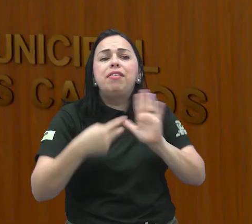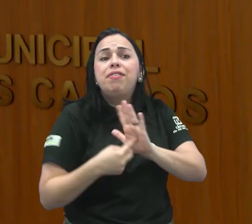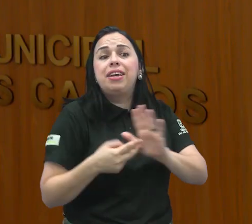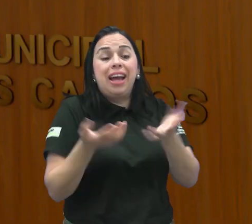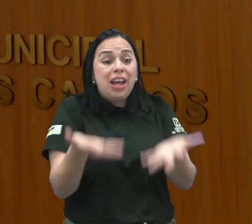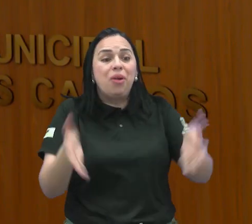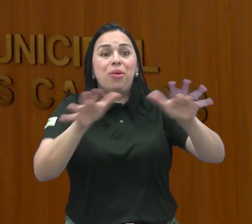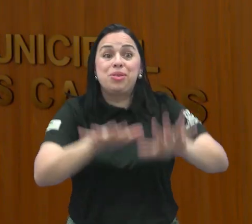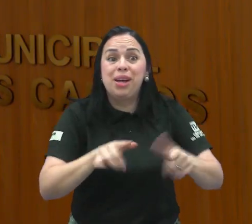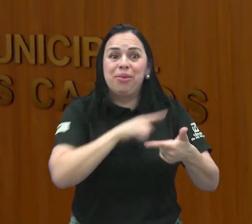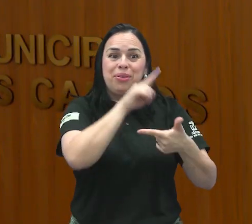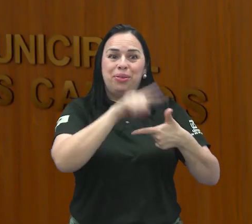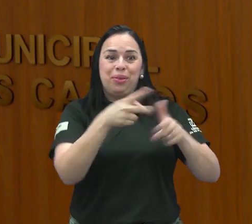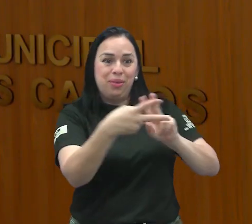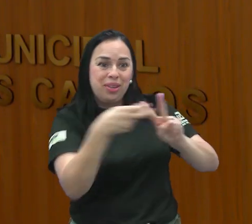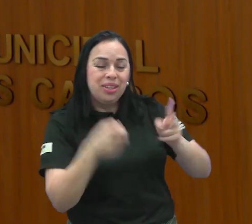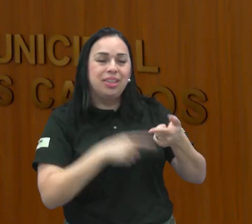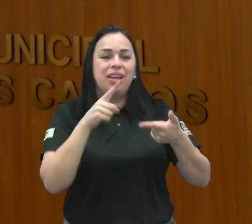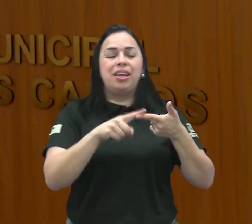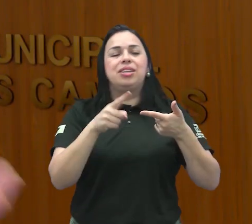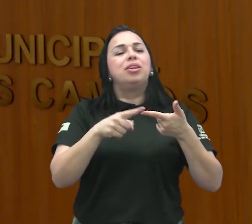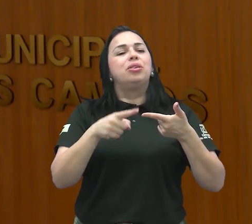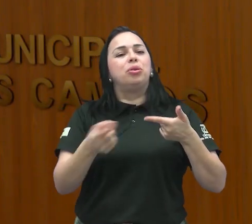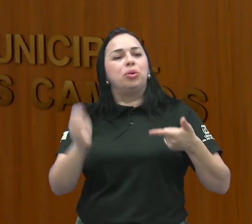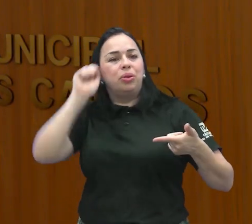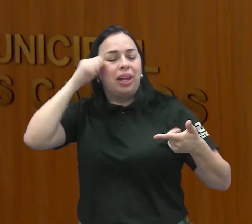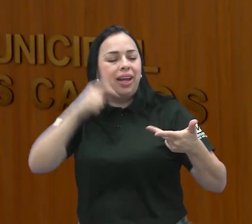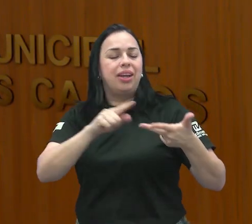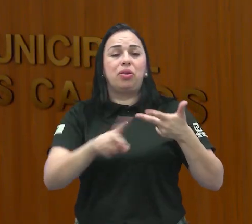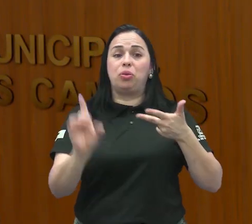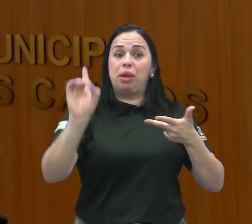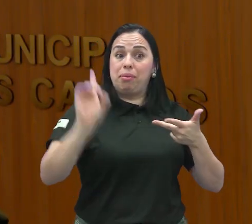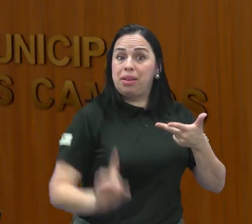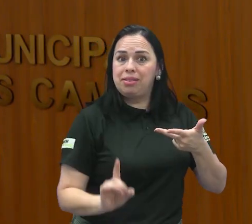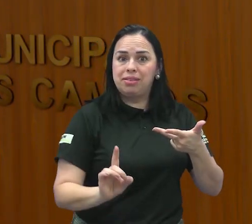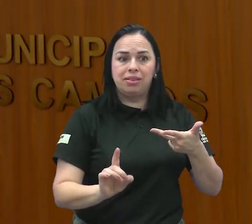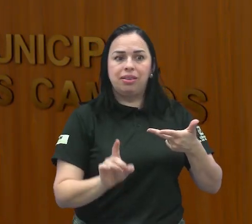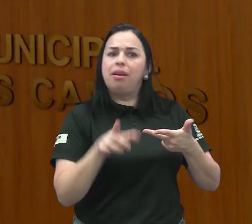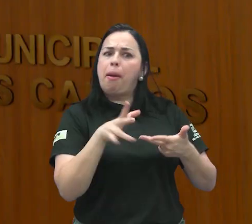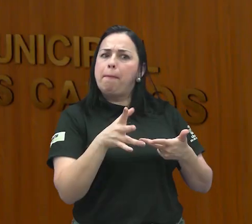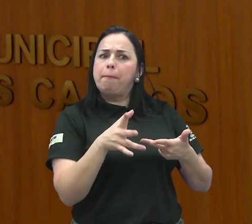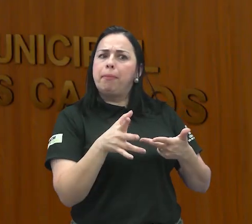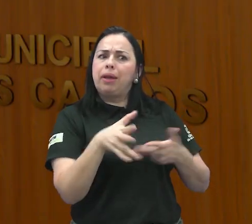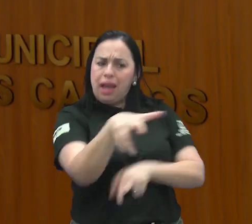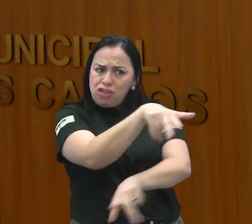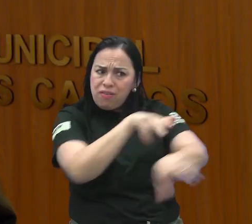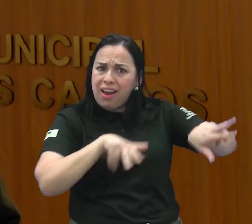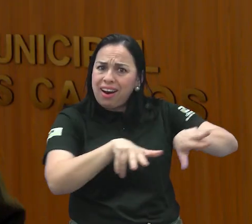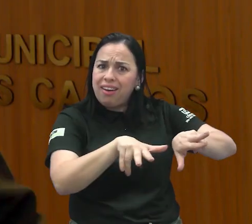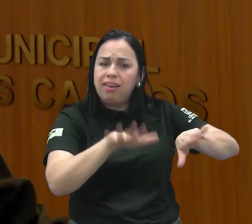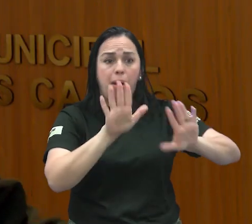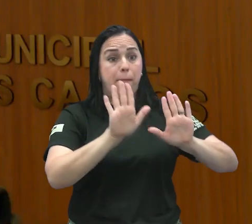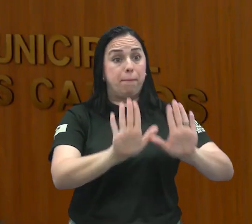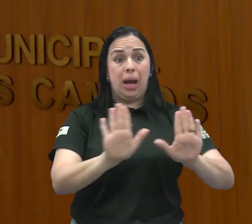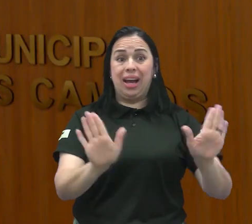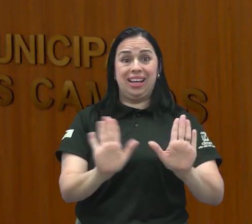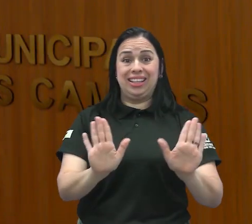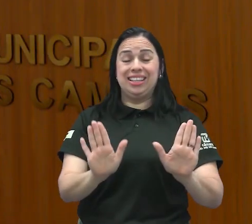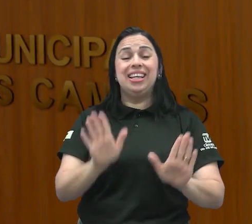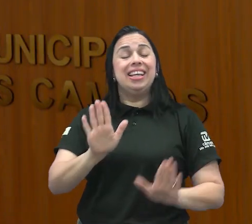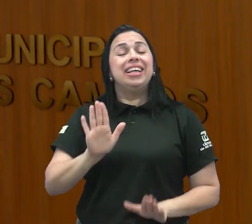inclusão cultural, inclusão do indígena, inclusão do negro, inclusão do deficiente, inclusão daqueles que são